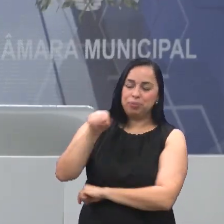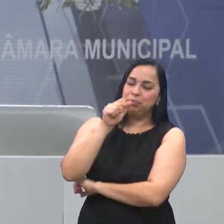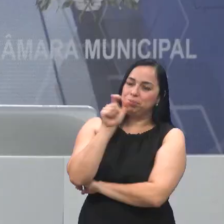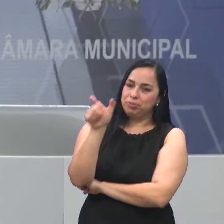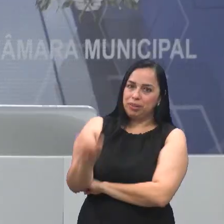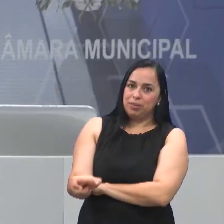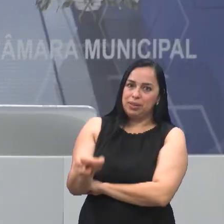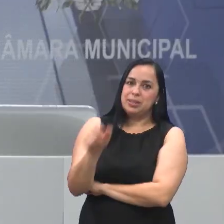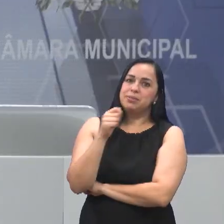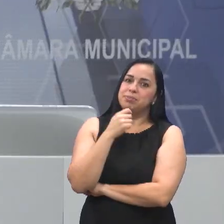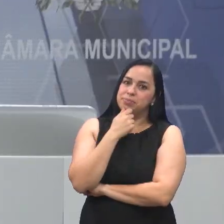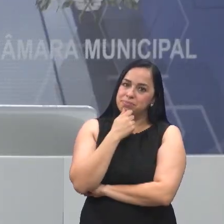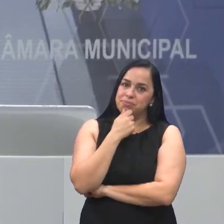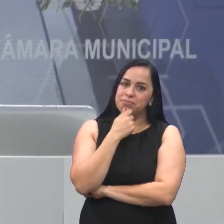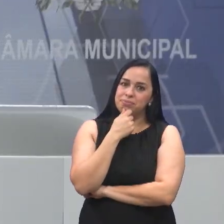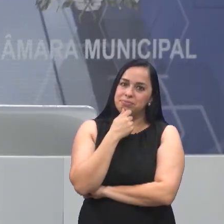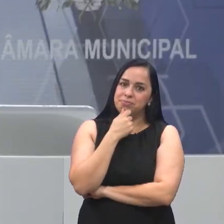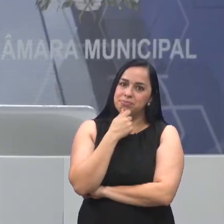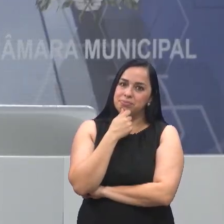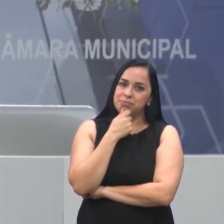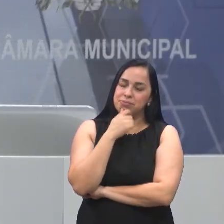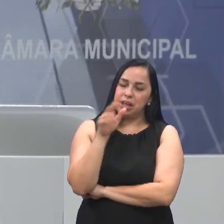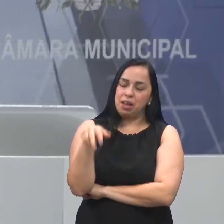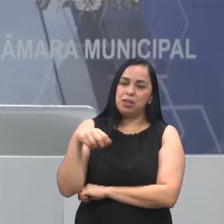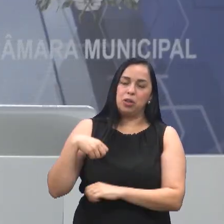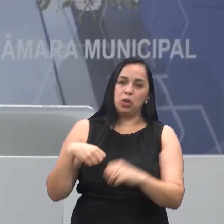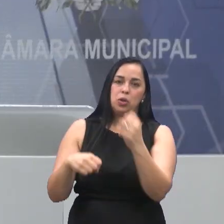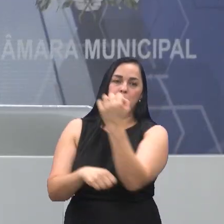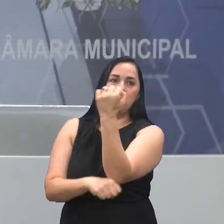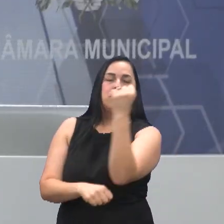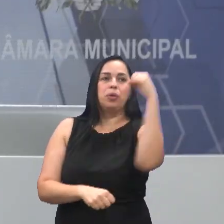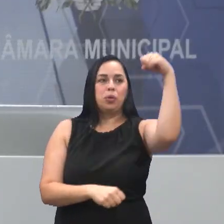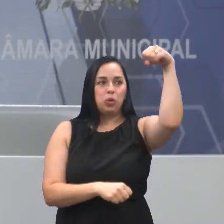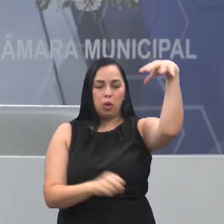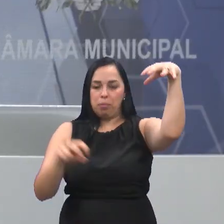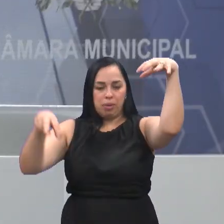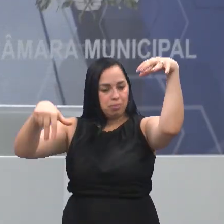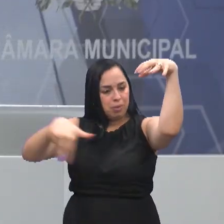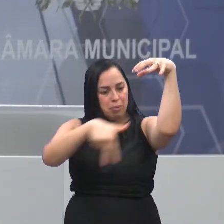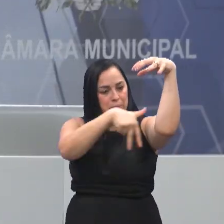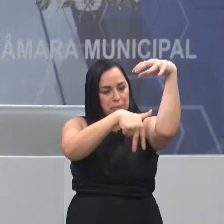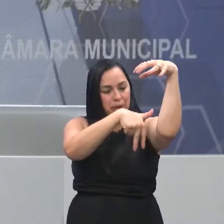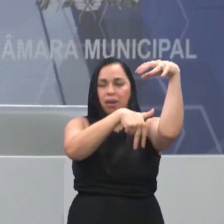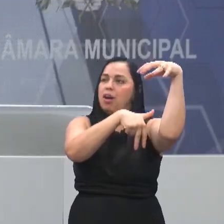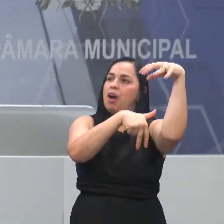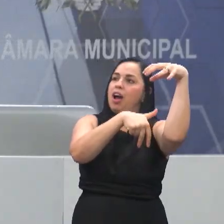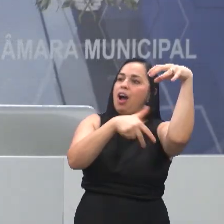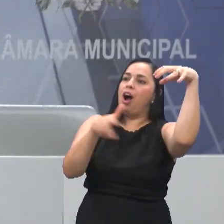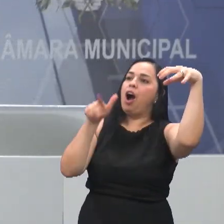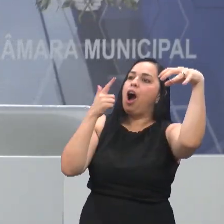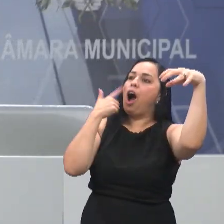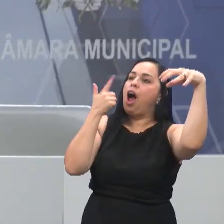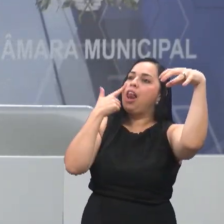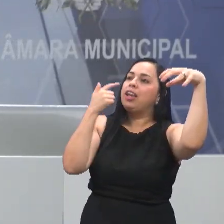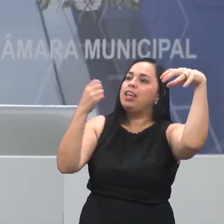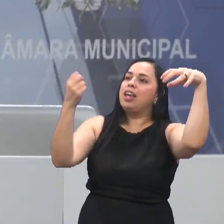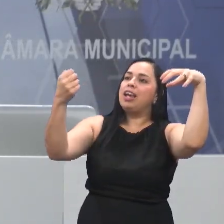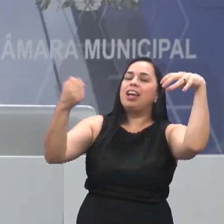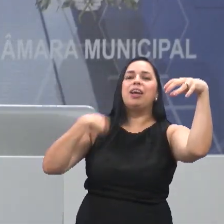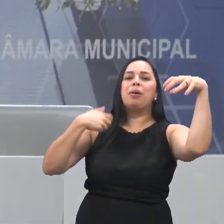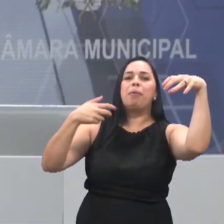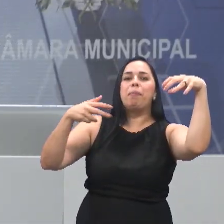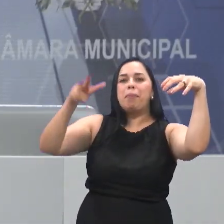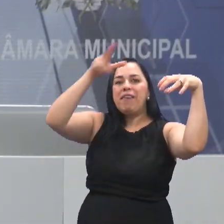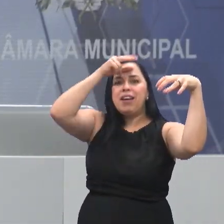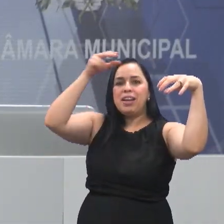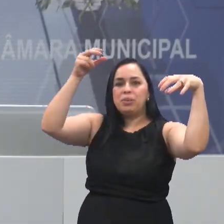estava embaixo de um poste, dizendo o seguinte, olha aqui o prefeito, coloca uma câmera atrás de uma